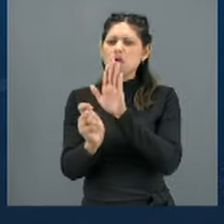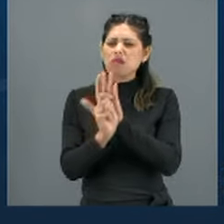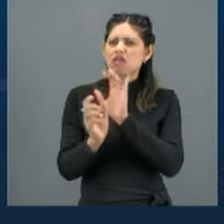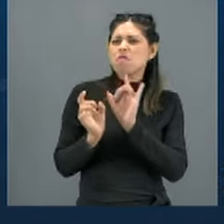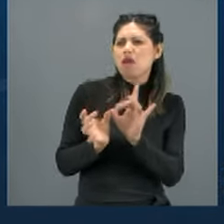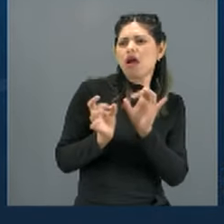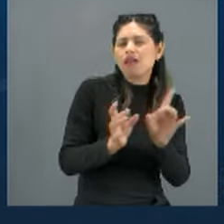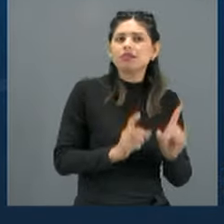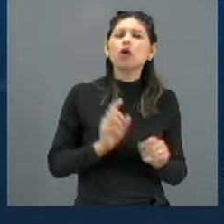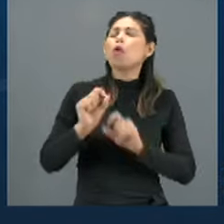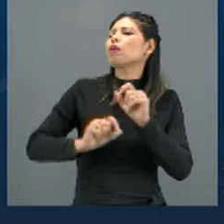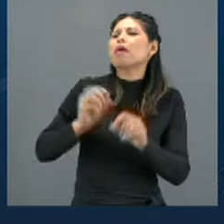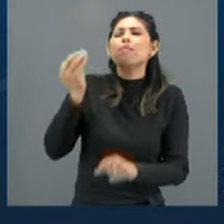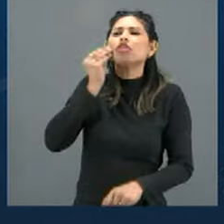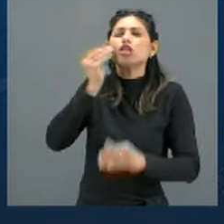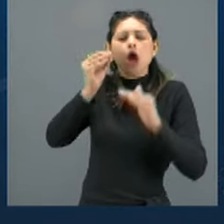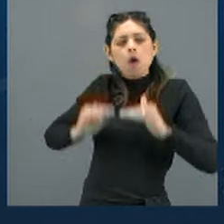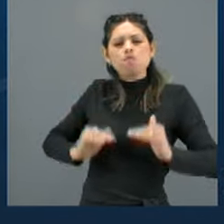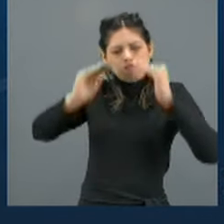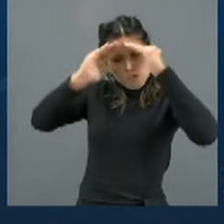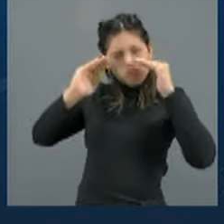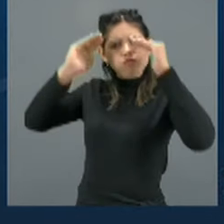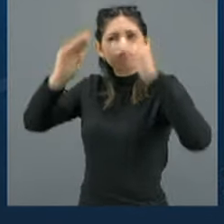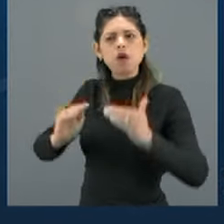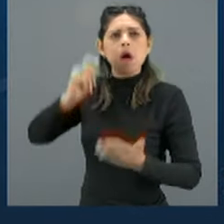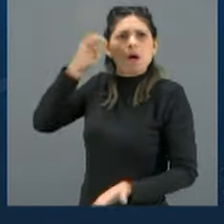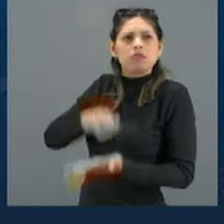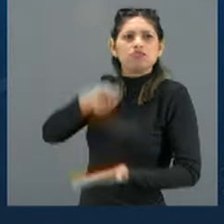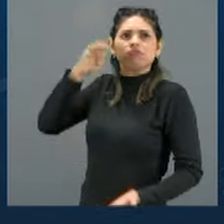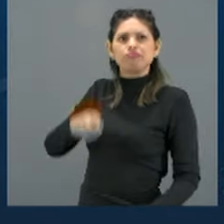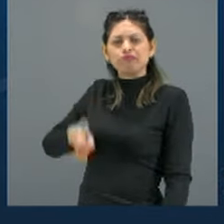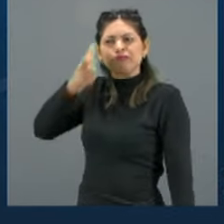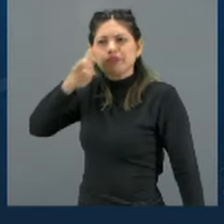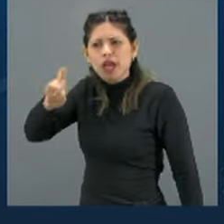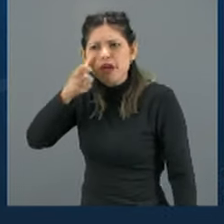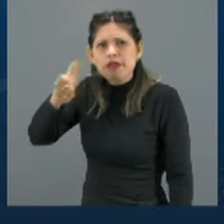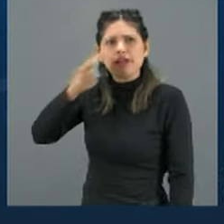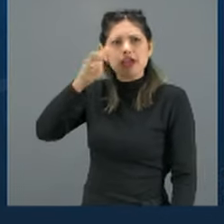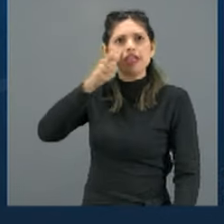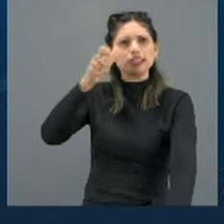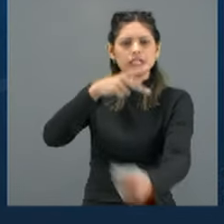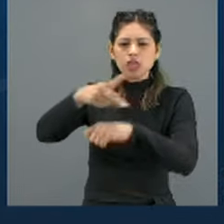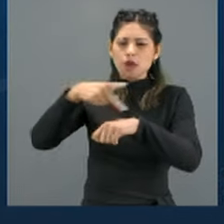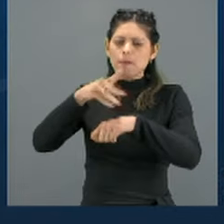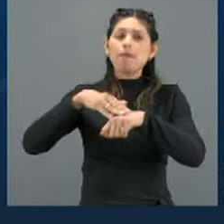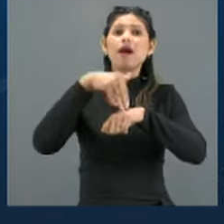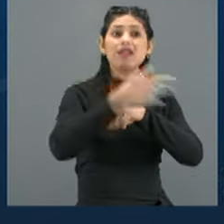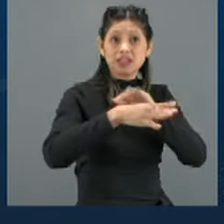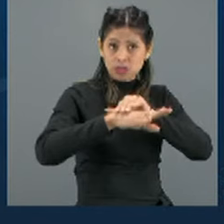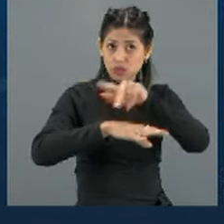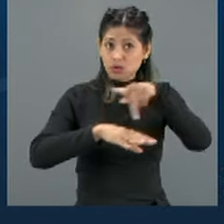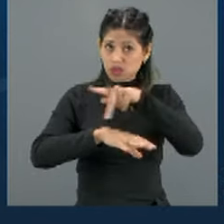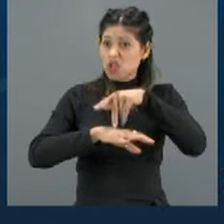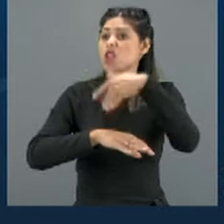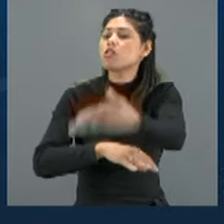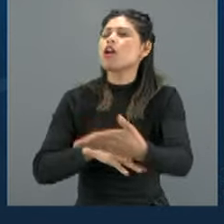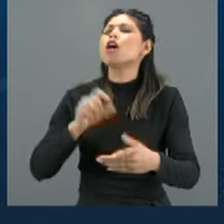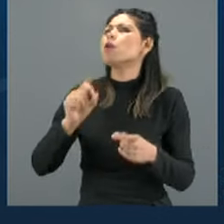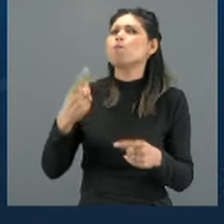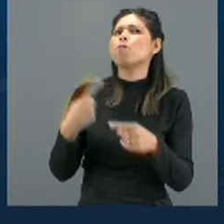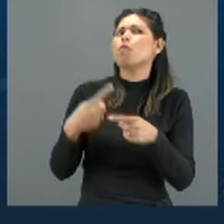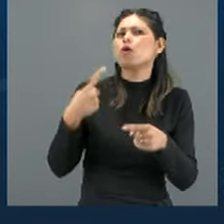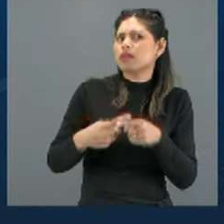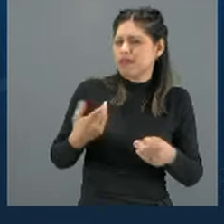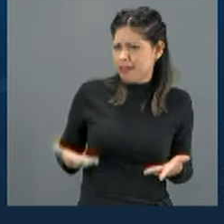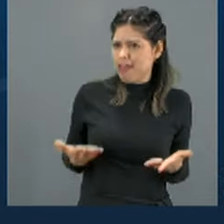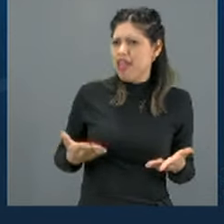É para obedecer à pressão de interesses internacionais que agem ali por conta de